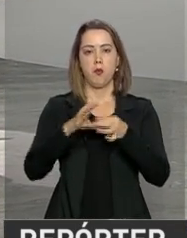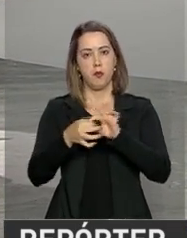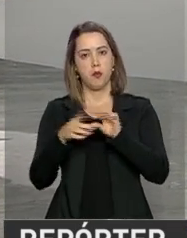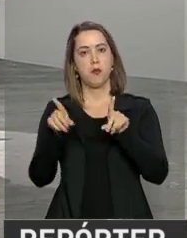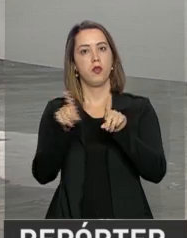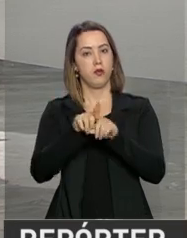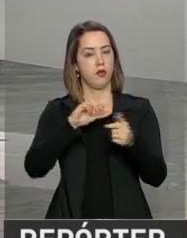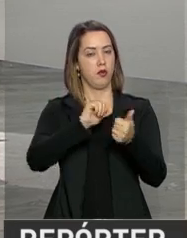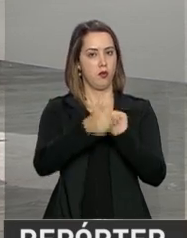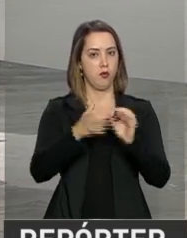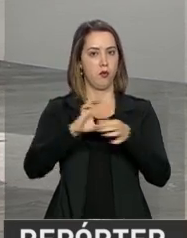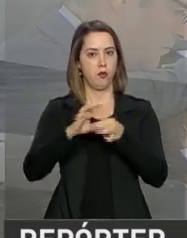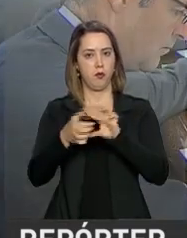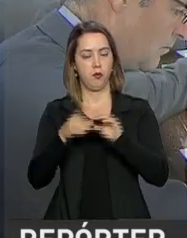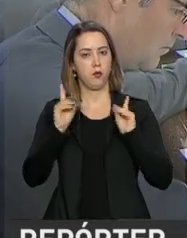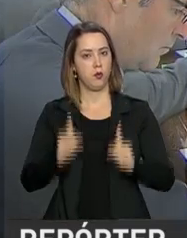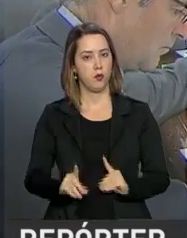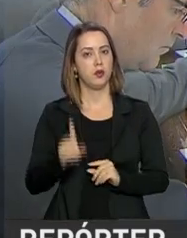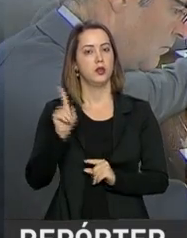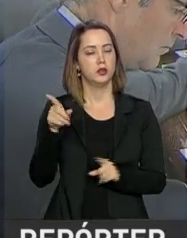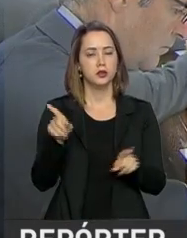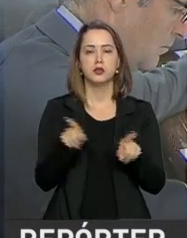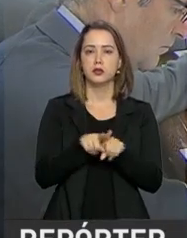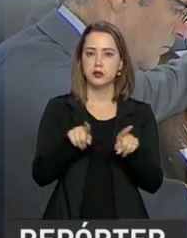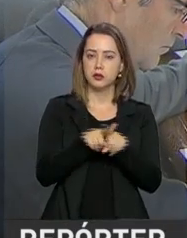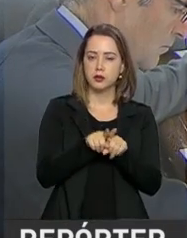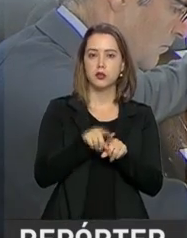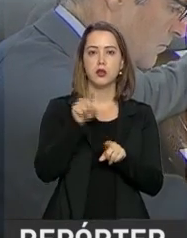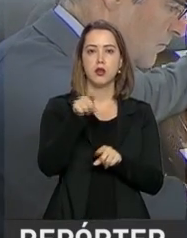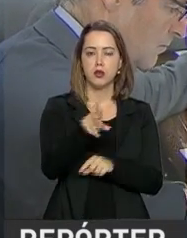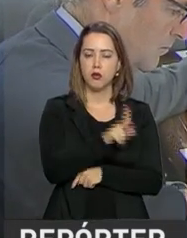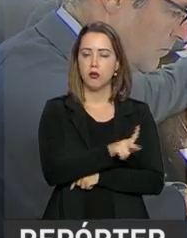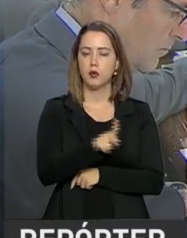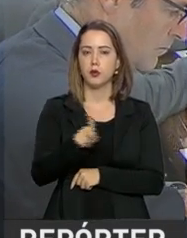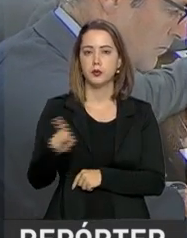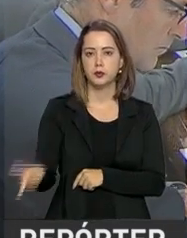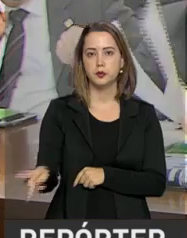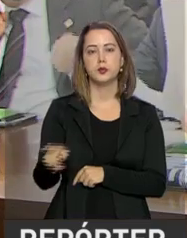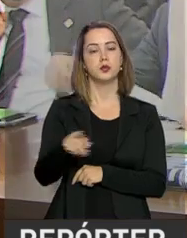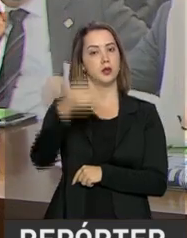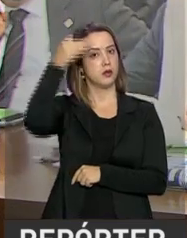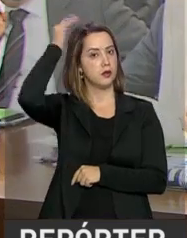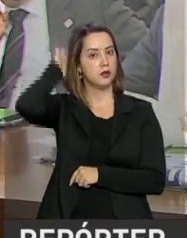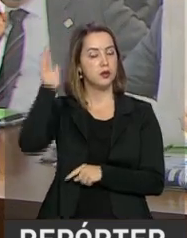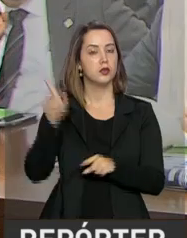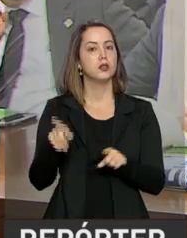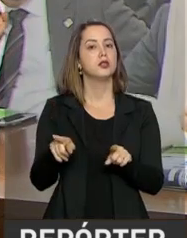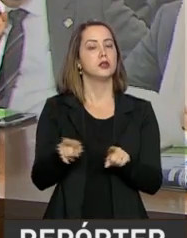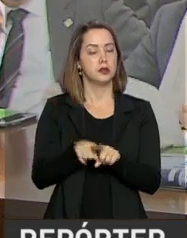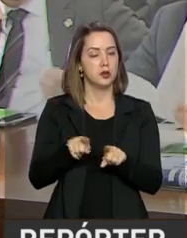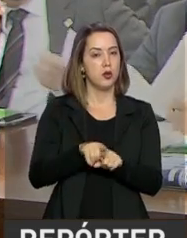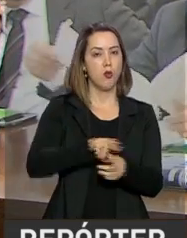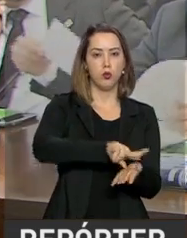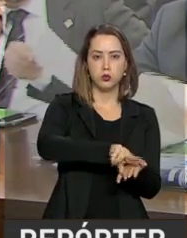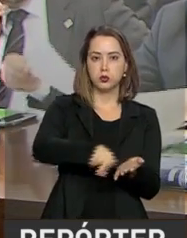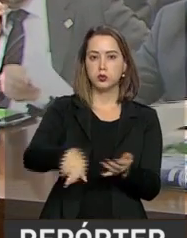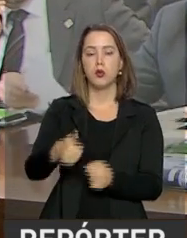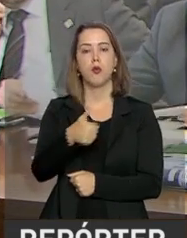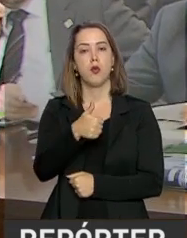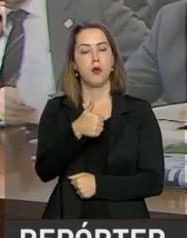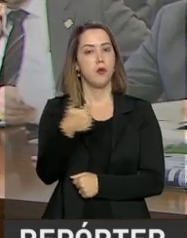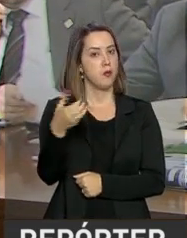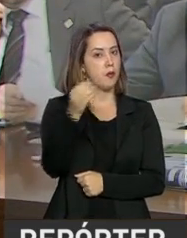2016 além da participação como você falou aí do presidente em exercício da República Michel Temer participaram também cerca de